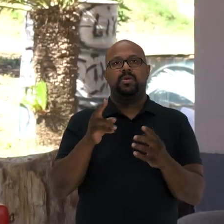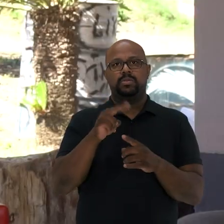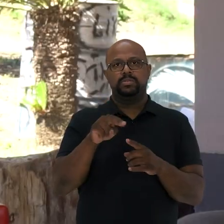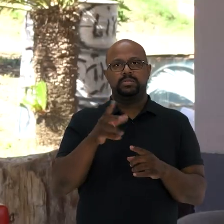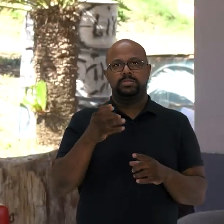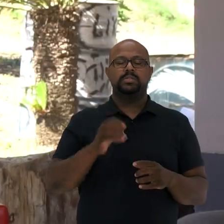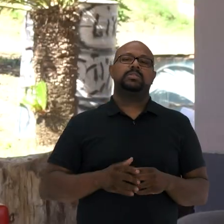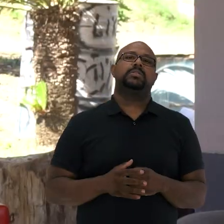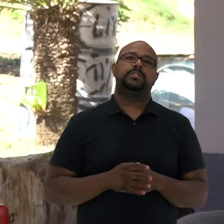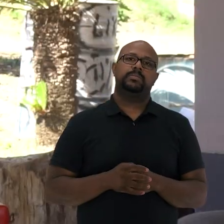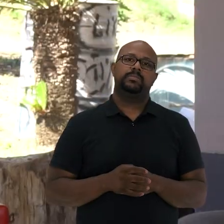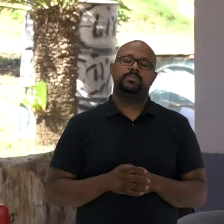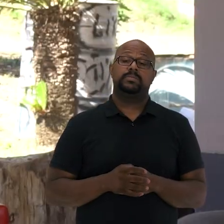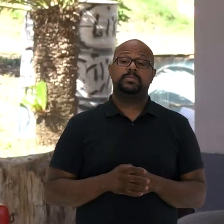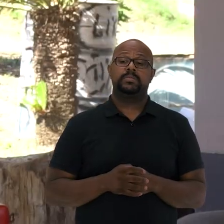a tiradinha a punção.